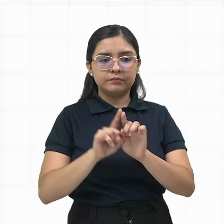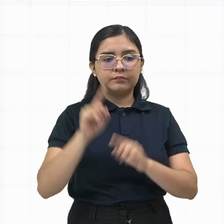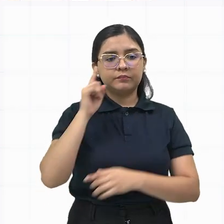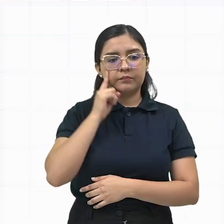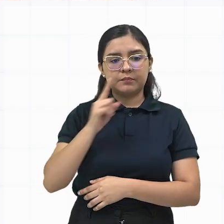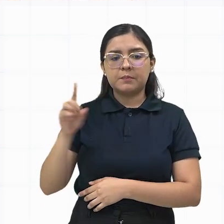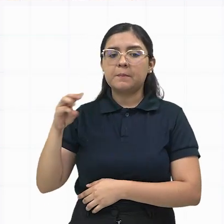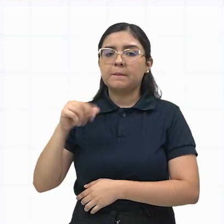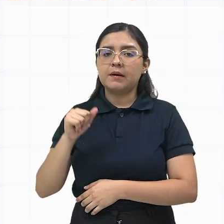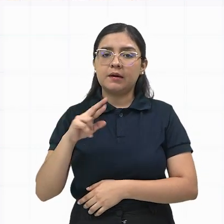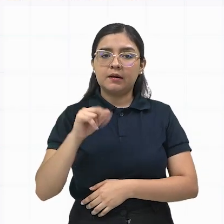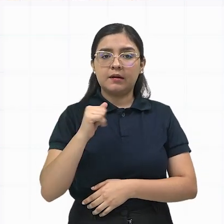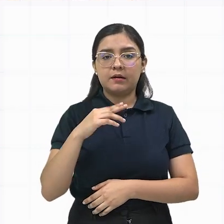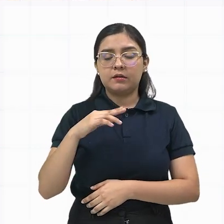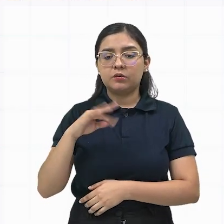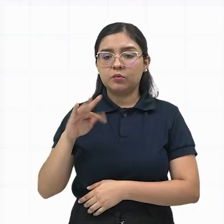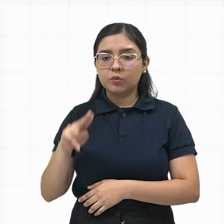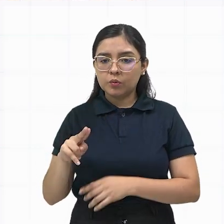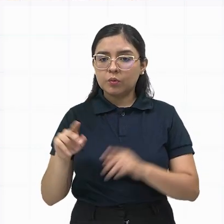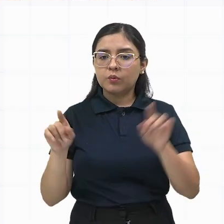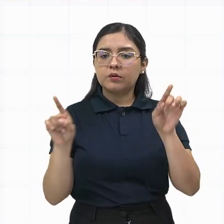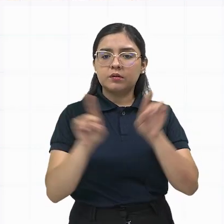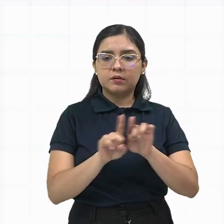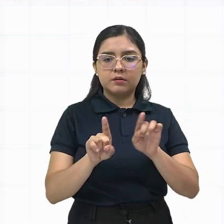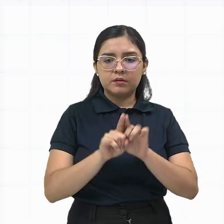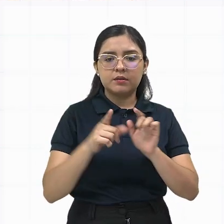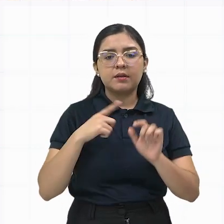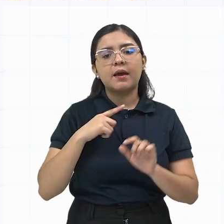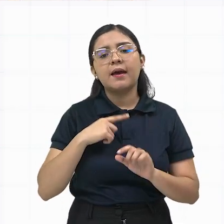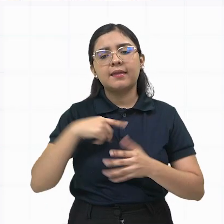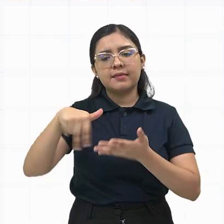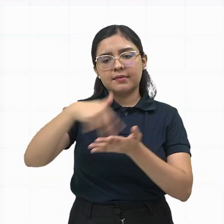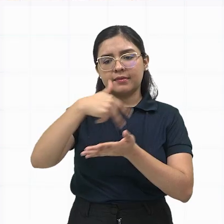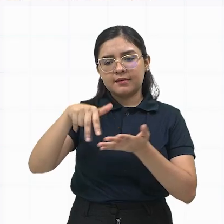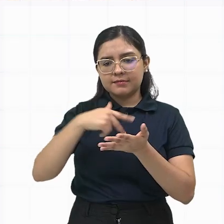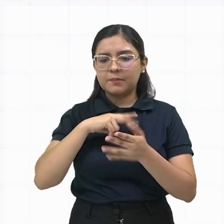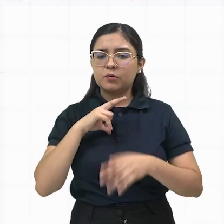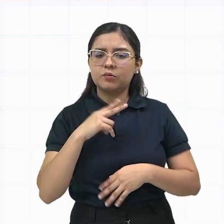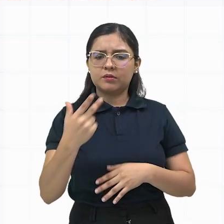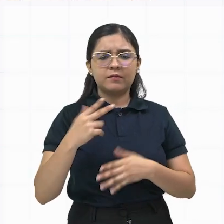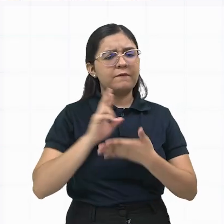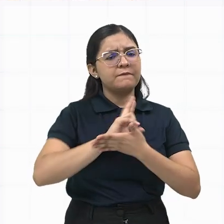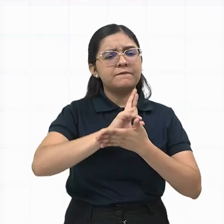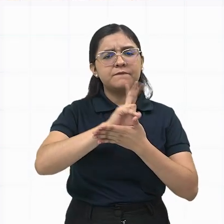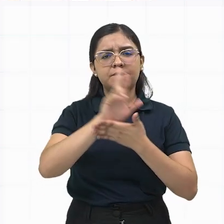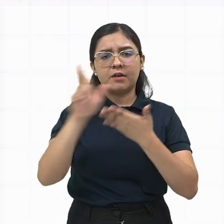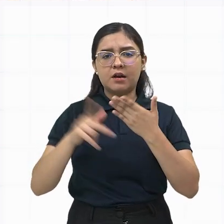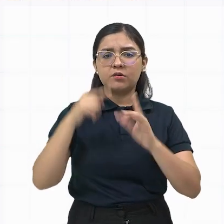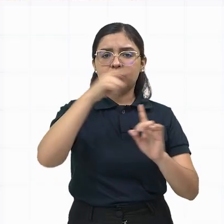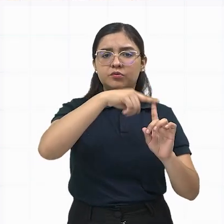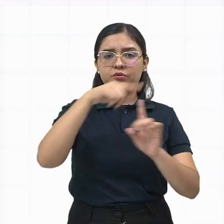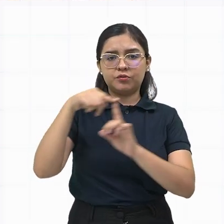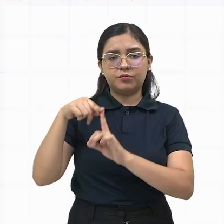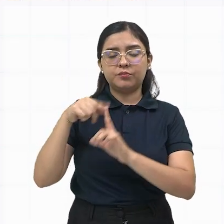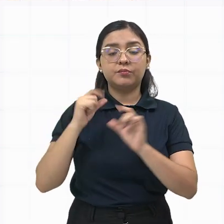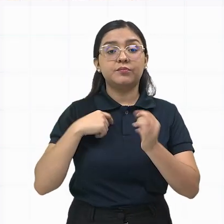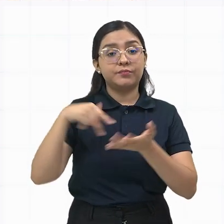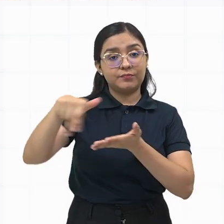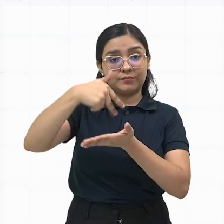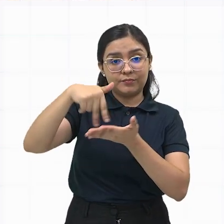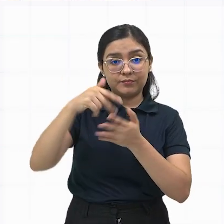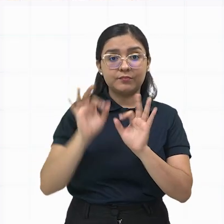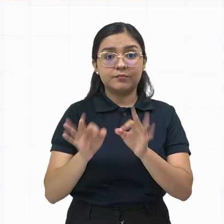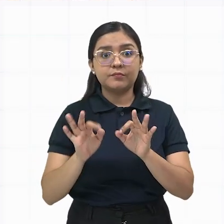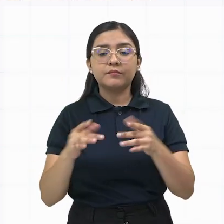maracatu, certo? A gente tem dança portuguesa, a gente tem vários tipos de dança,